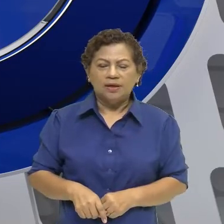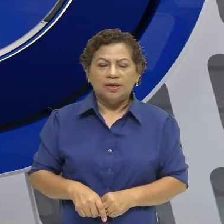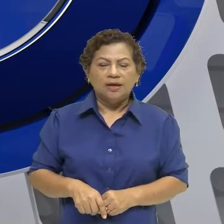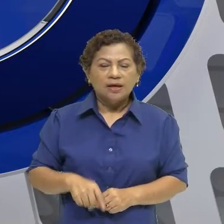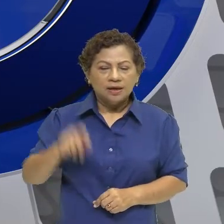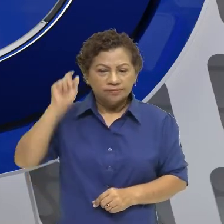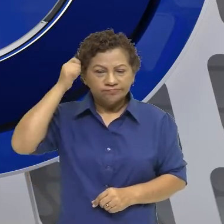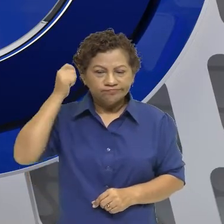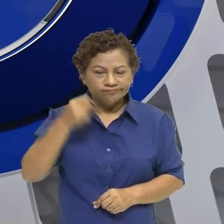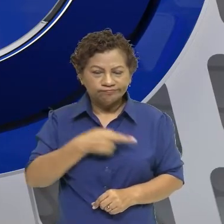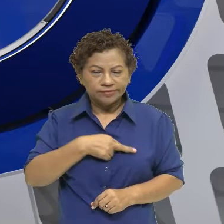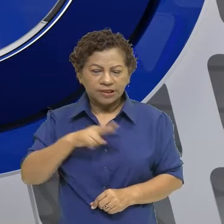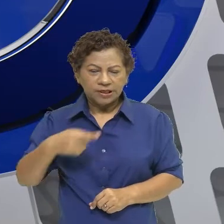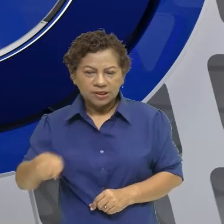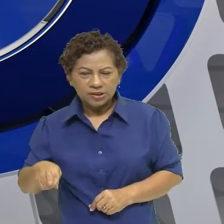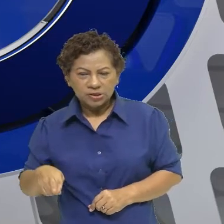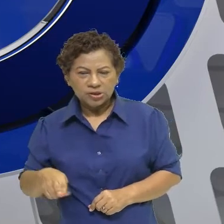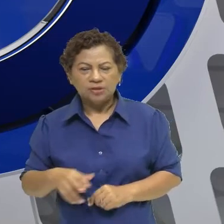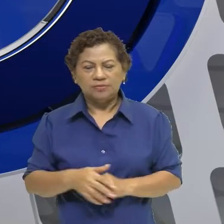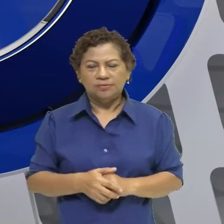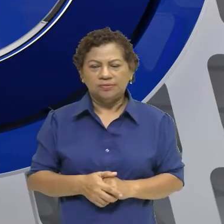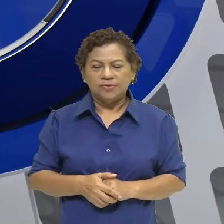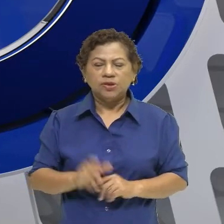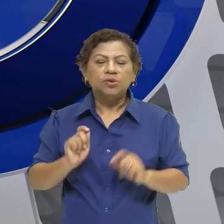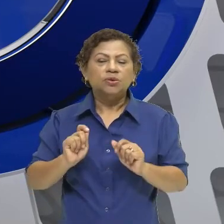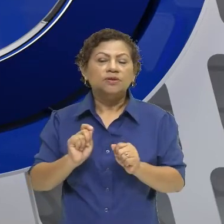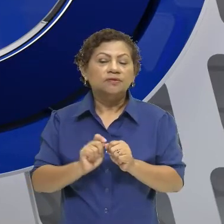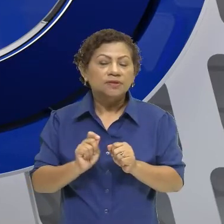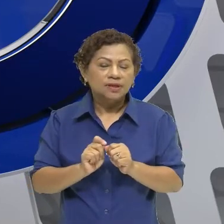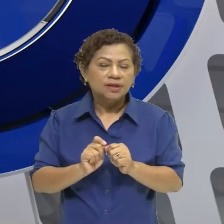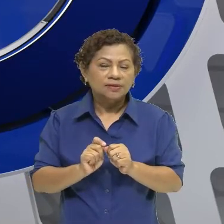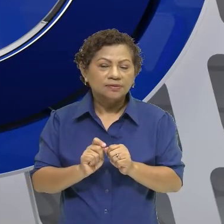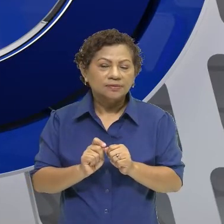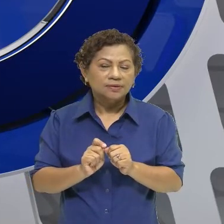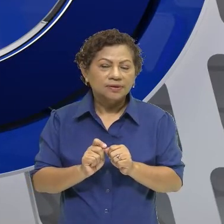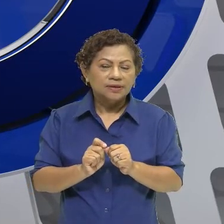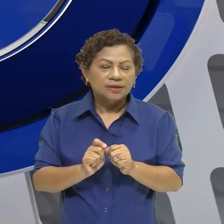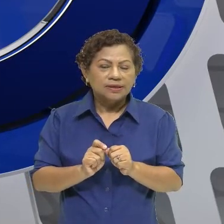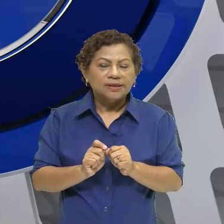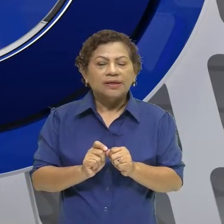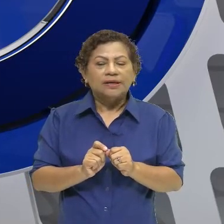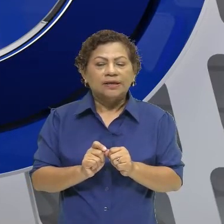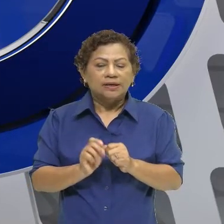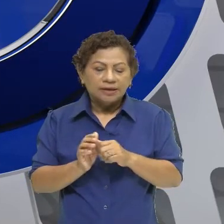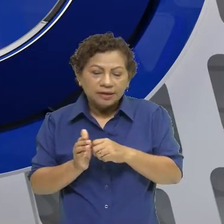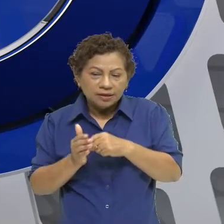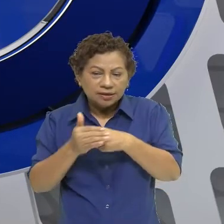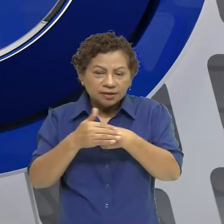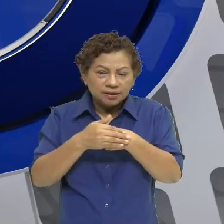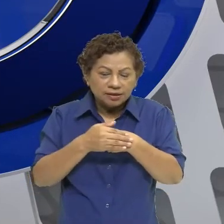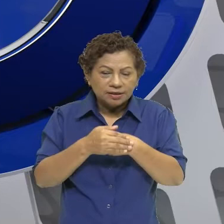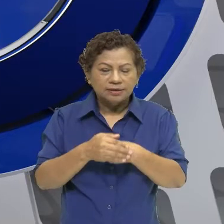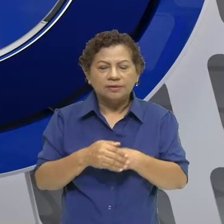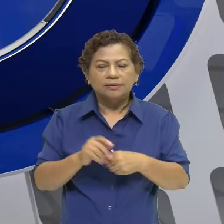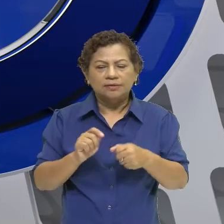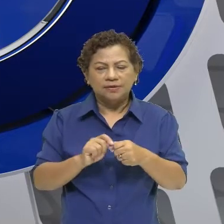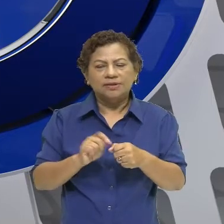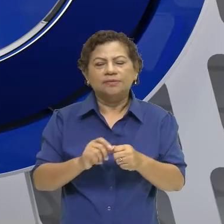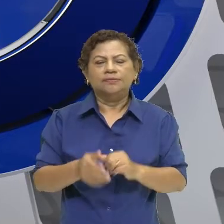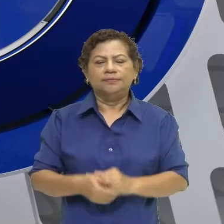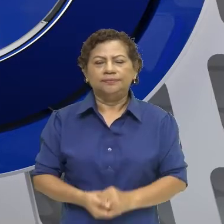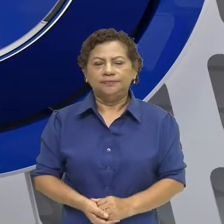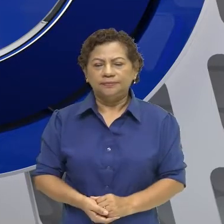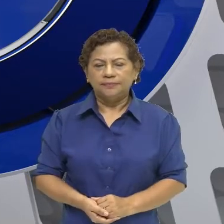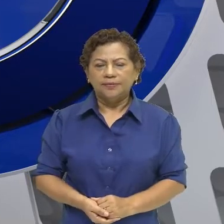Então, eles começaram a fazer de uma forma velada, de uma forma mais escondidinha. Agora a gente vai conhecer alguns